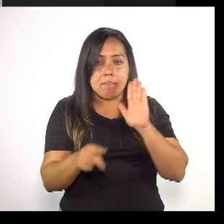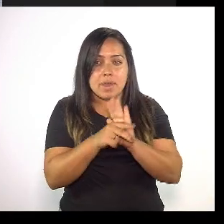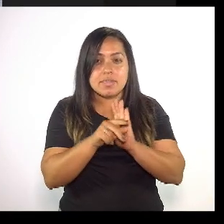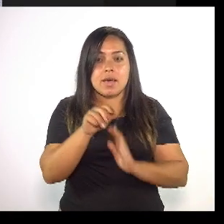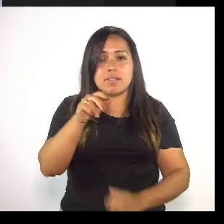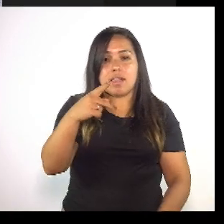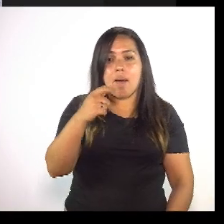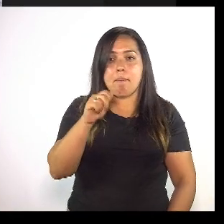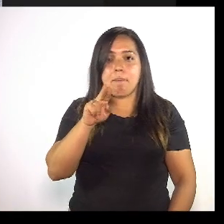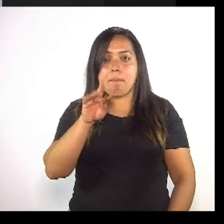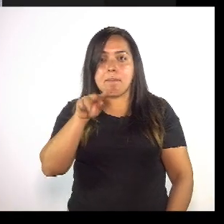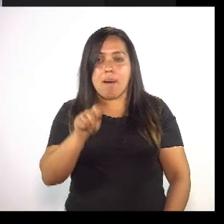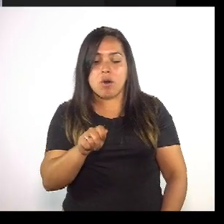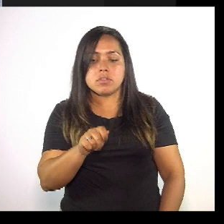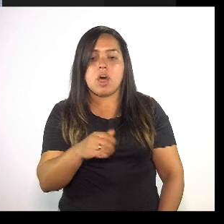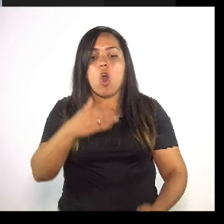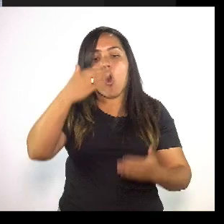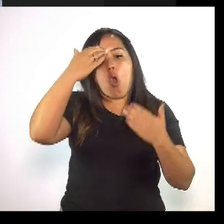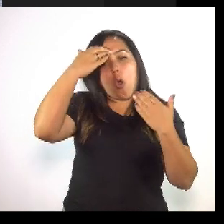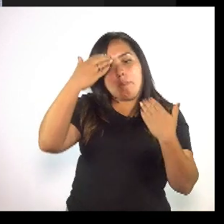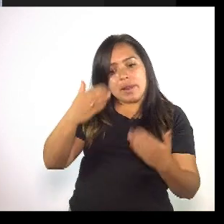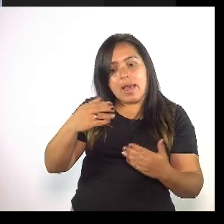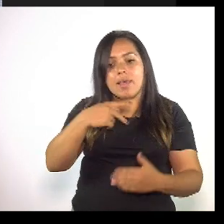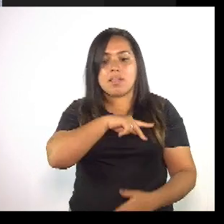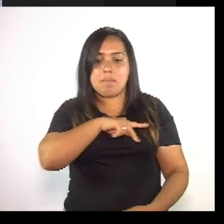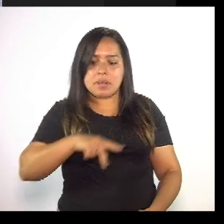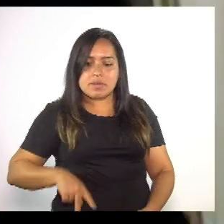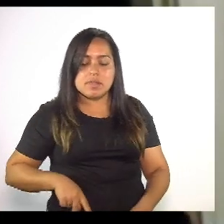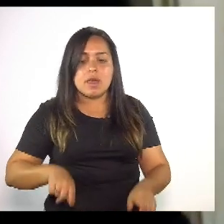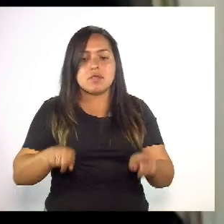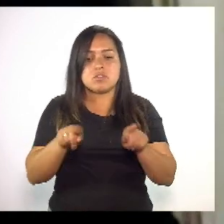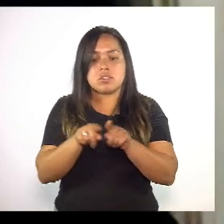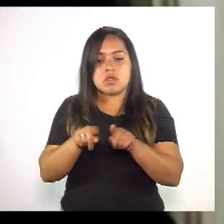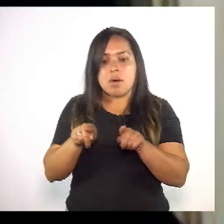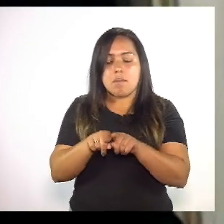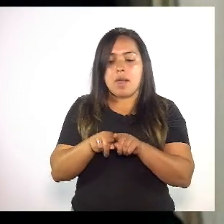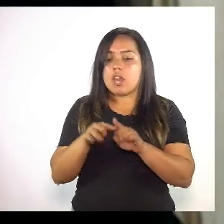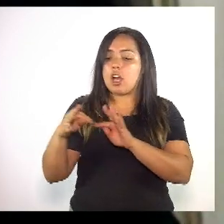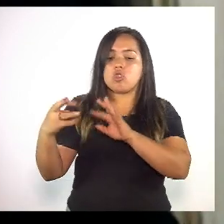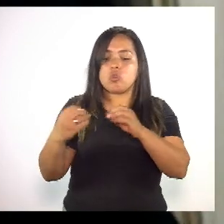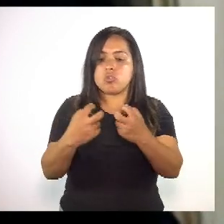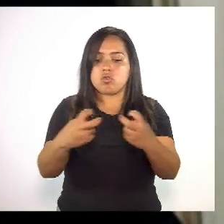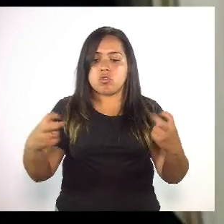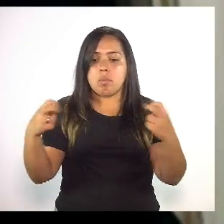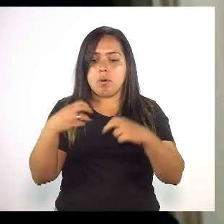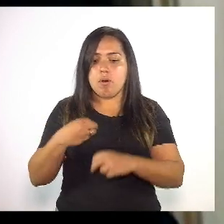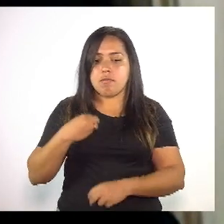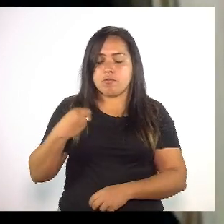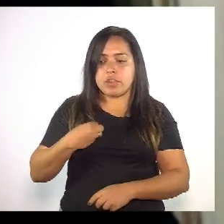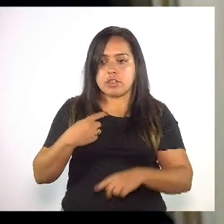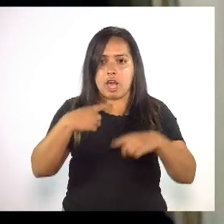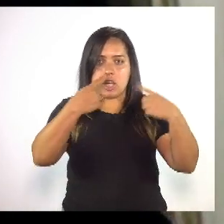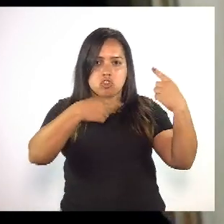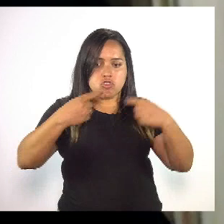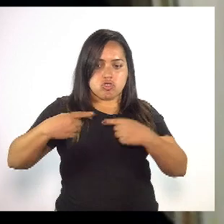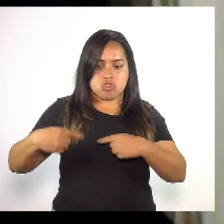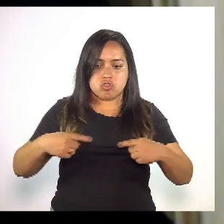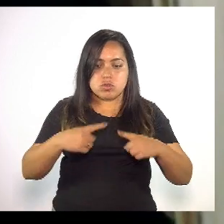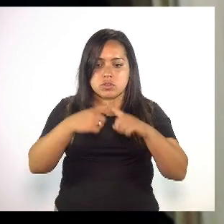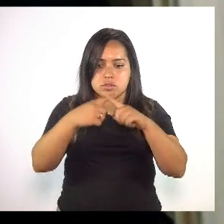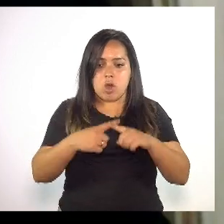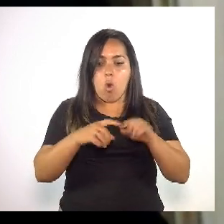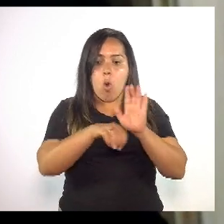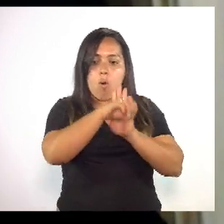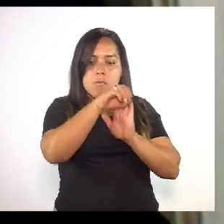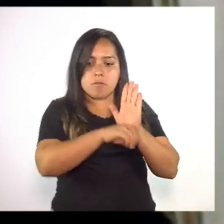Bacelar. Obrigado, presidente. Márcio Canella, senhores deputados presentes. Em discussão, ofício